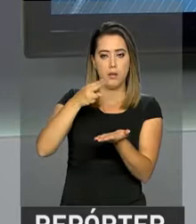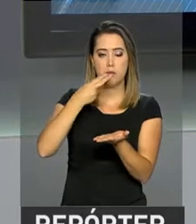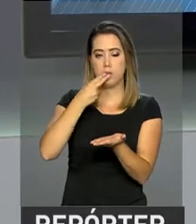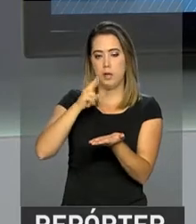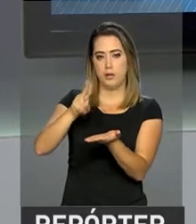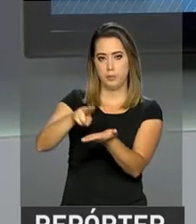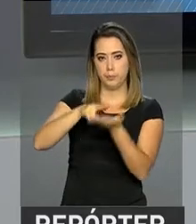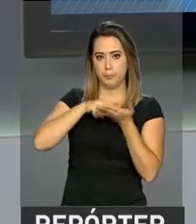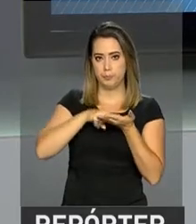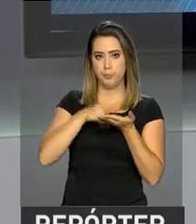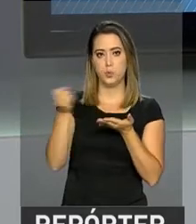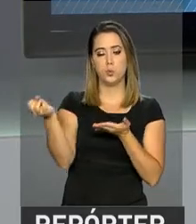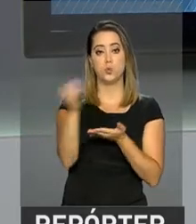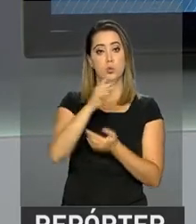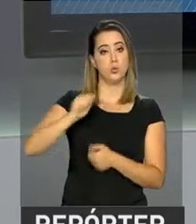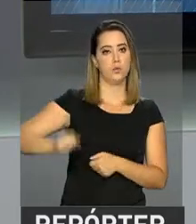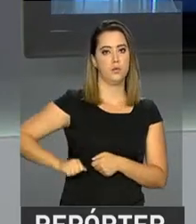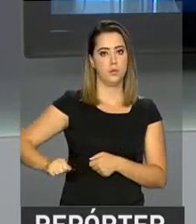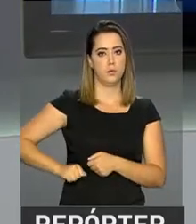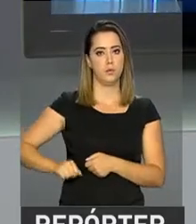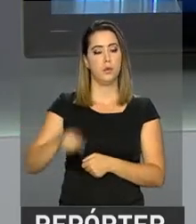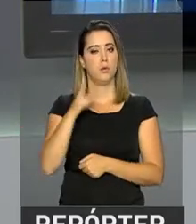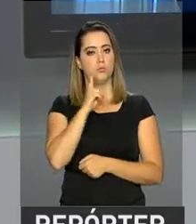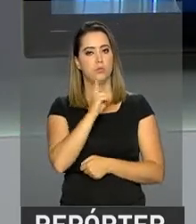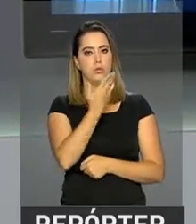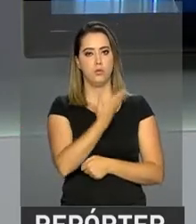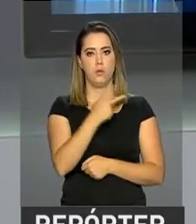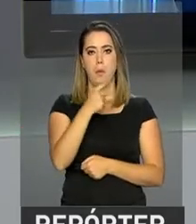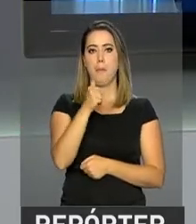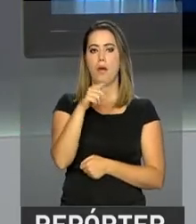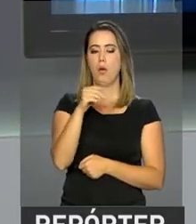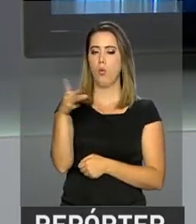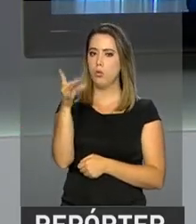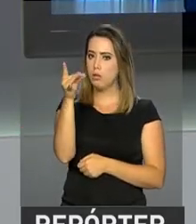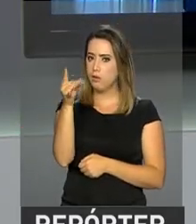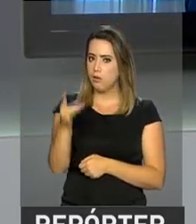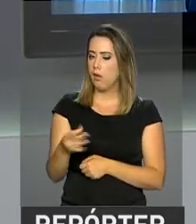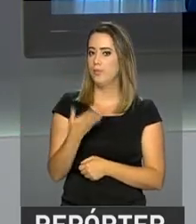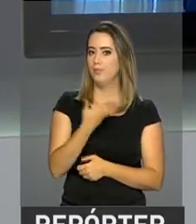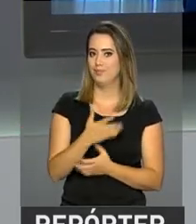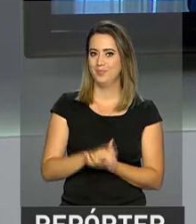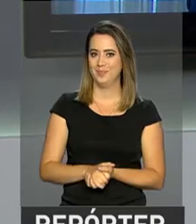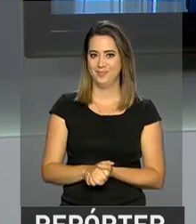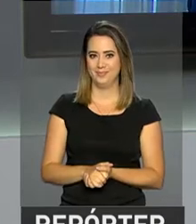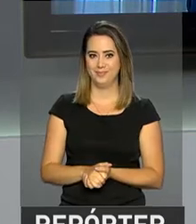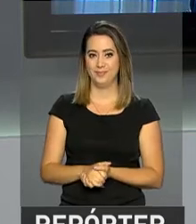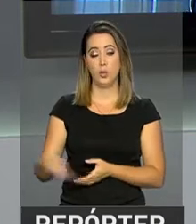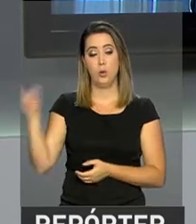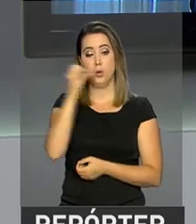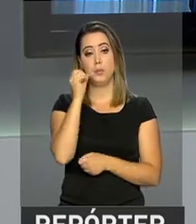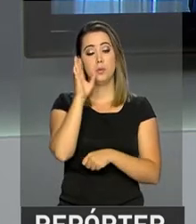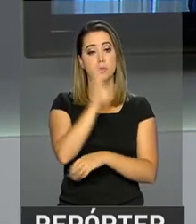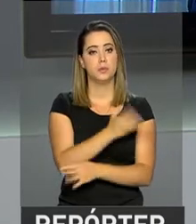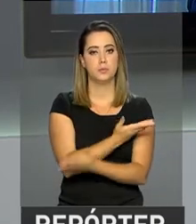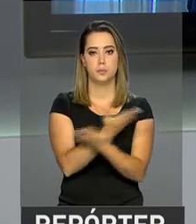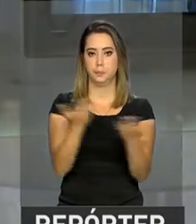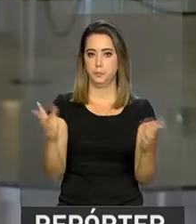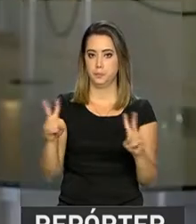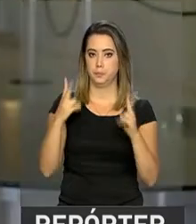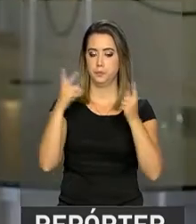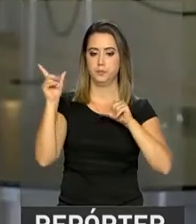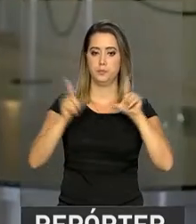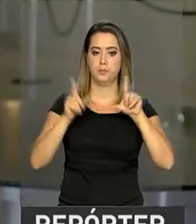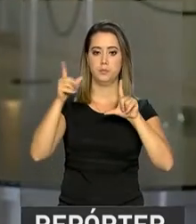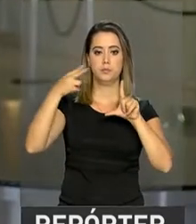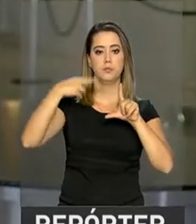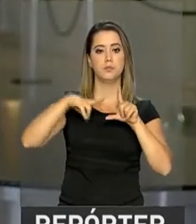novos embaixadores. O repórter Paulo La Sálvia tem as informações. Boa tarde, Paulo. Boa tarde, Carolina. Boa tarde a todos que nos